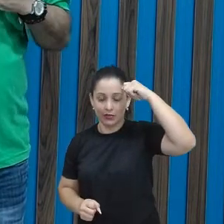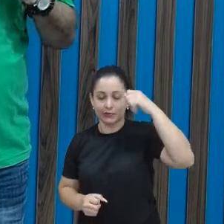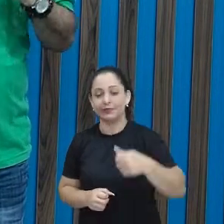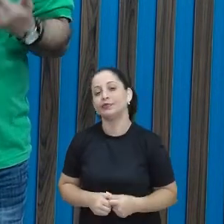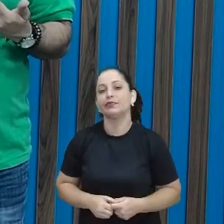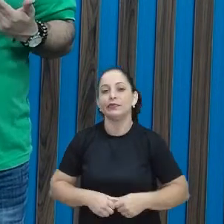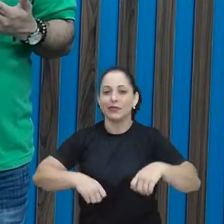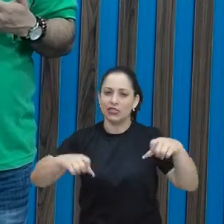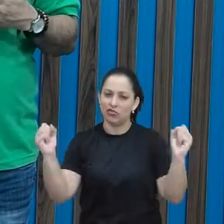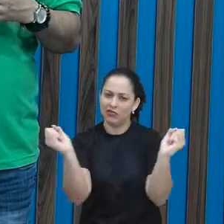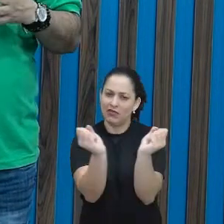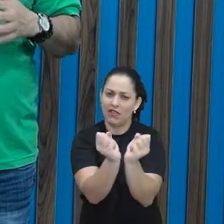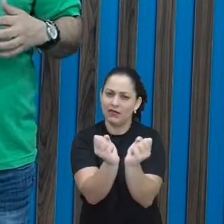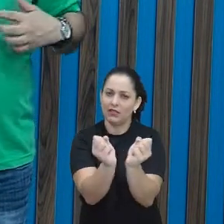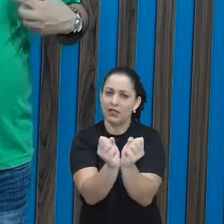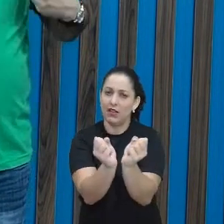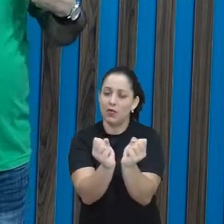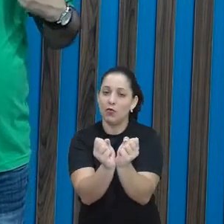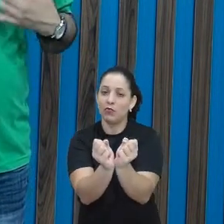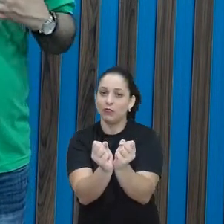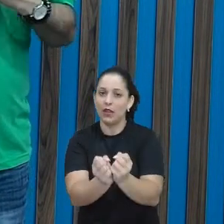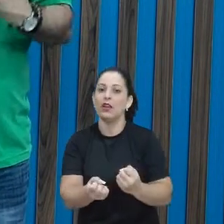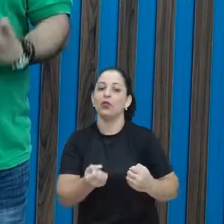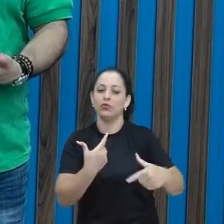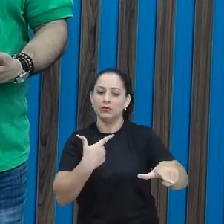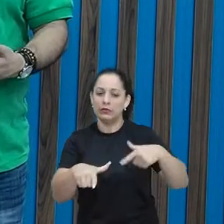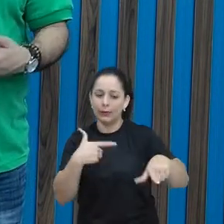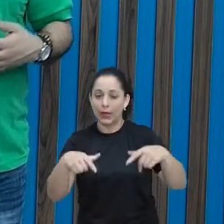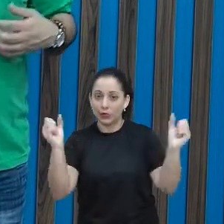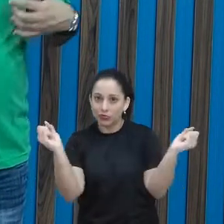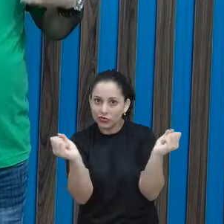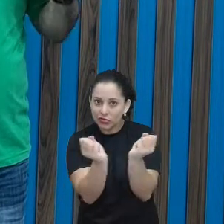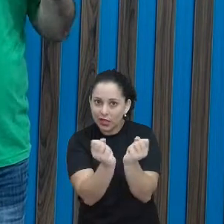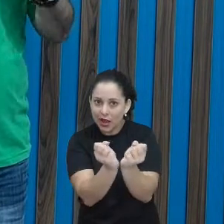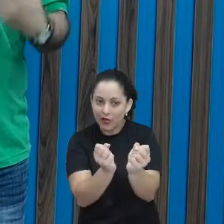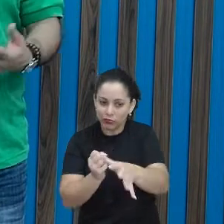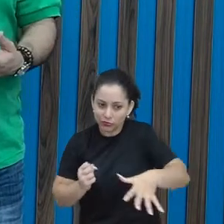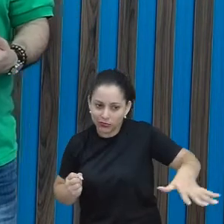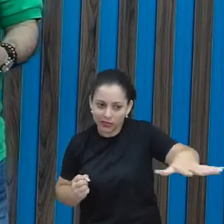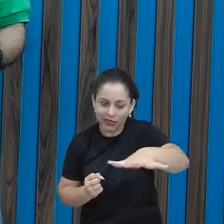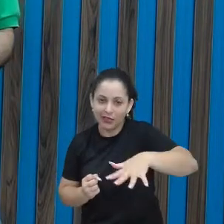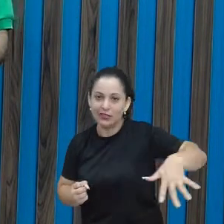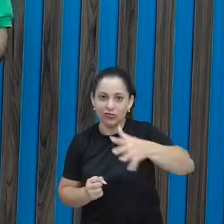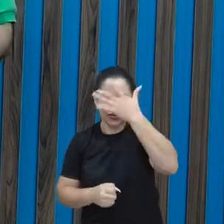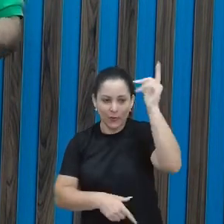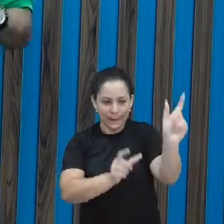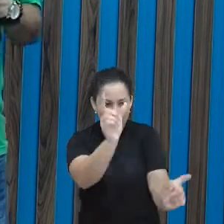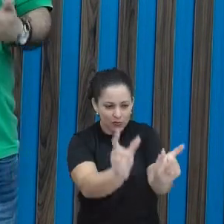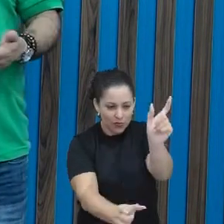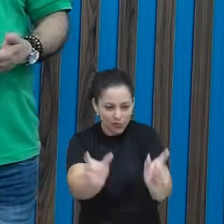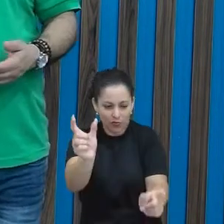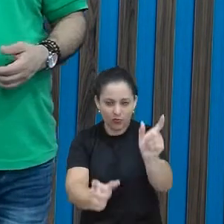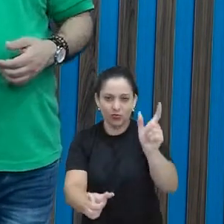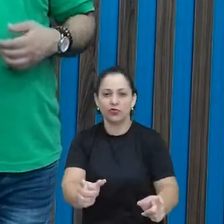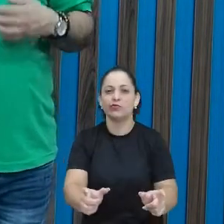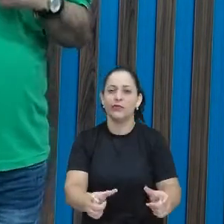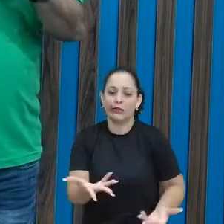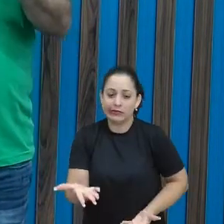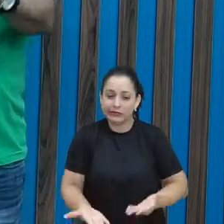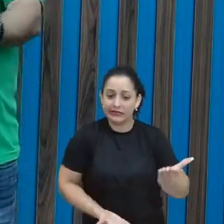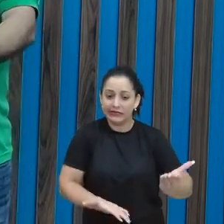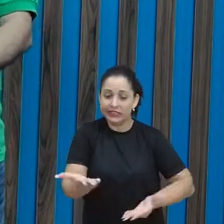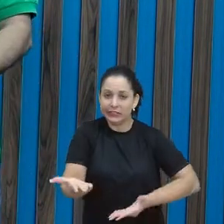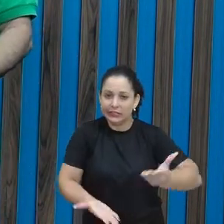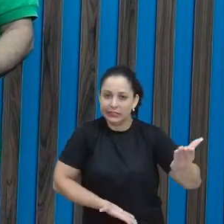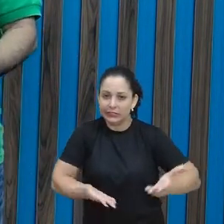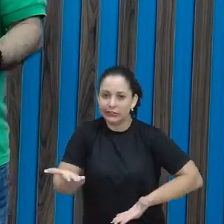porque ninguém nasce escravo, mas a escravização, né? A pessoa é transformada em escravo, né? Ela tem a